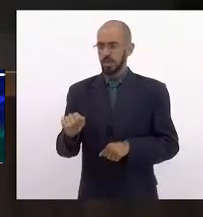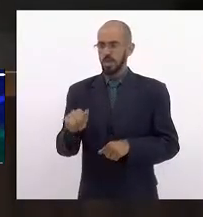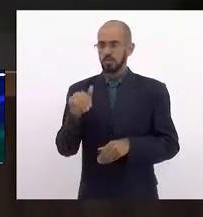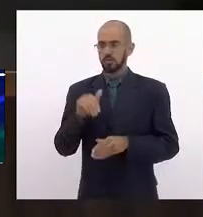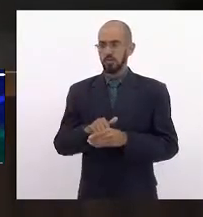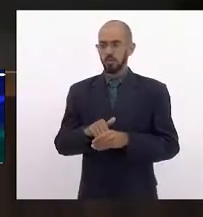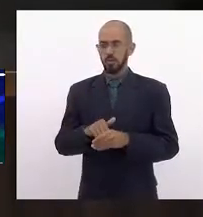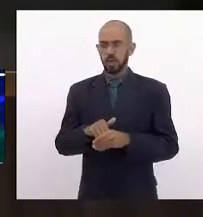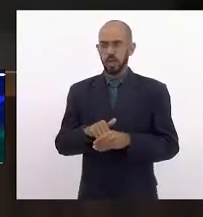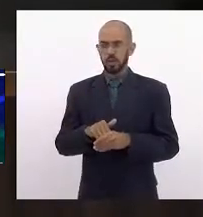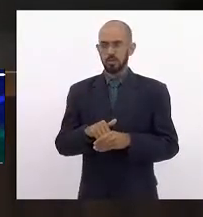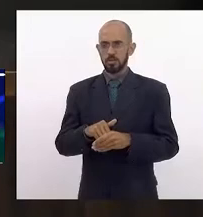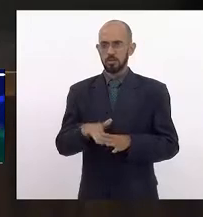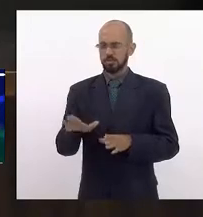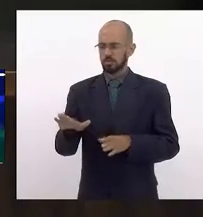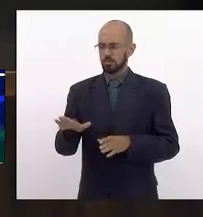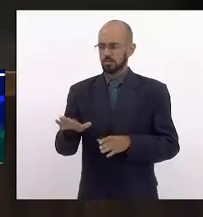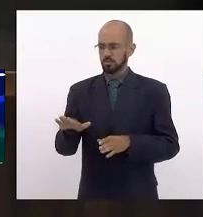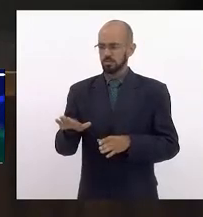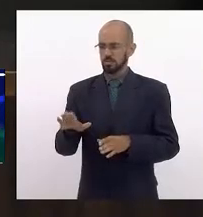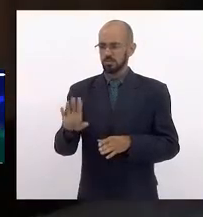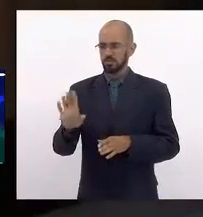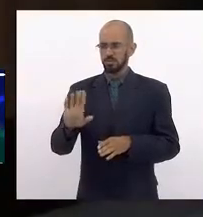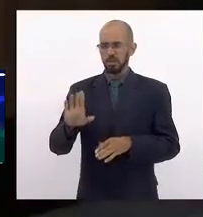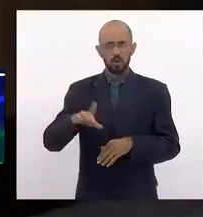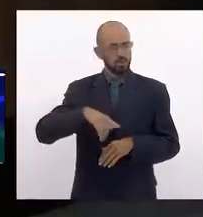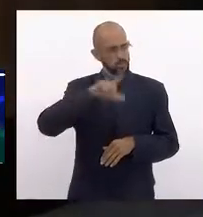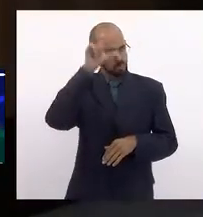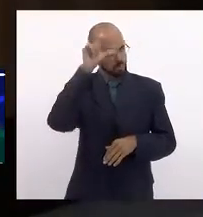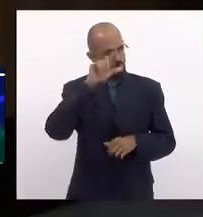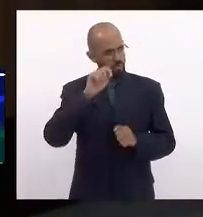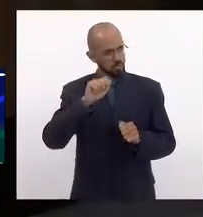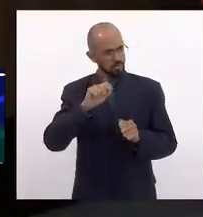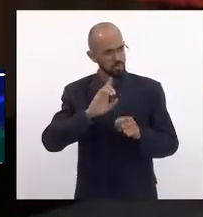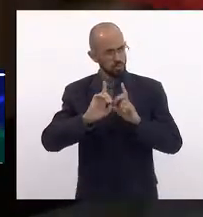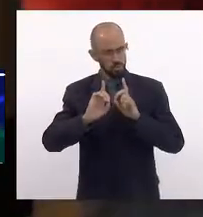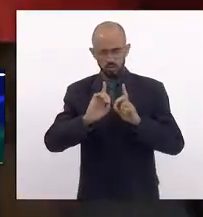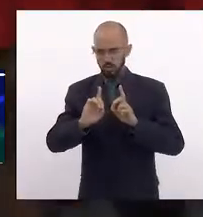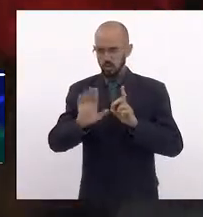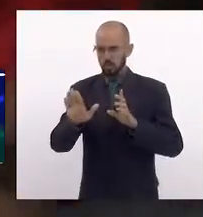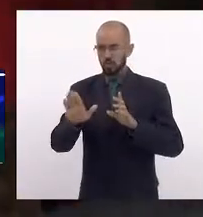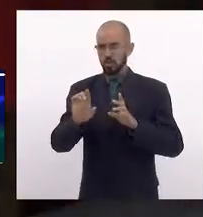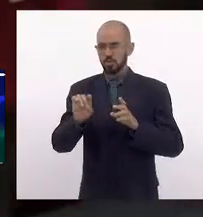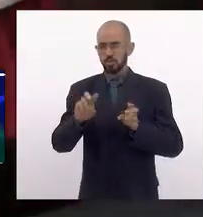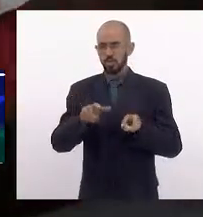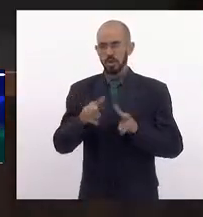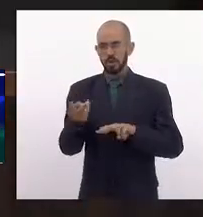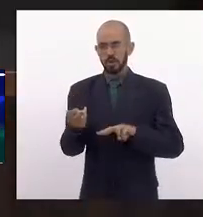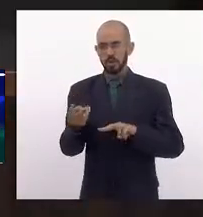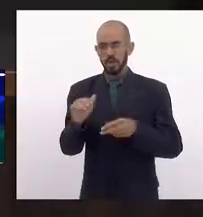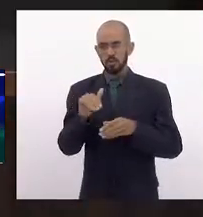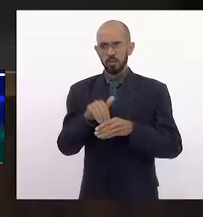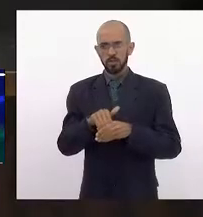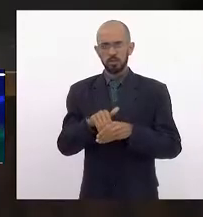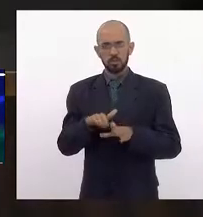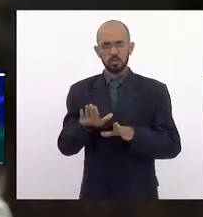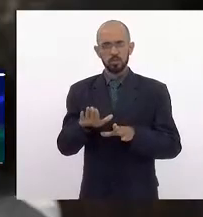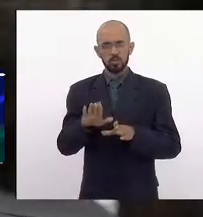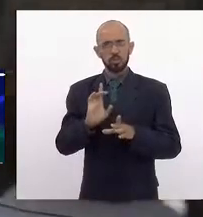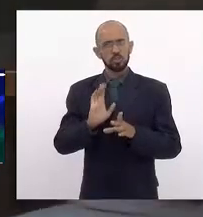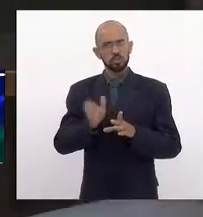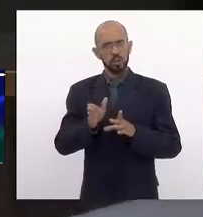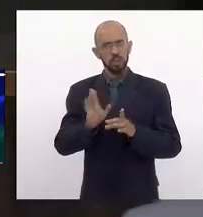destaques não seu presente presente não discutir né Eu quero só encaminhar vou só Ki dja